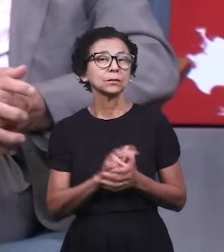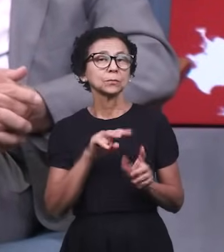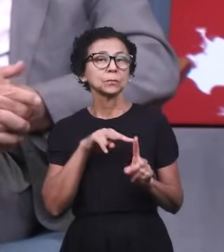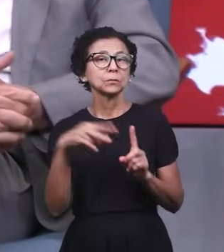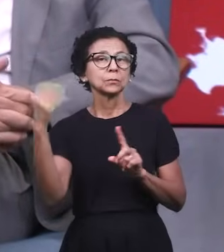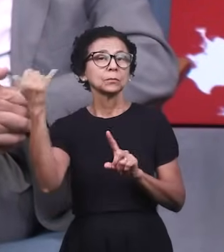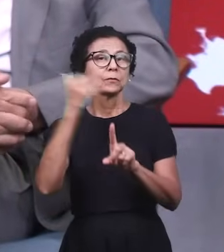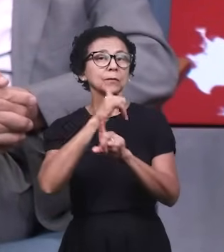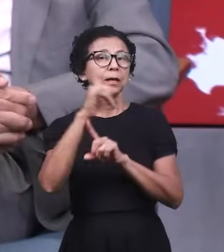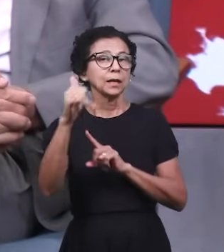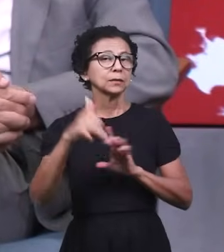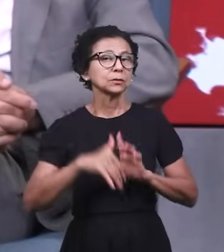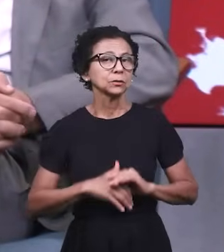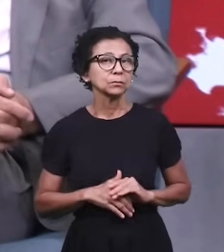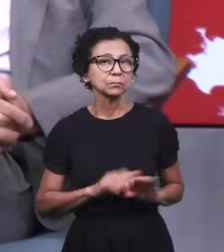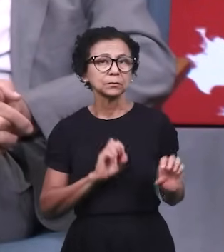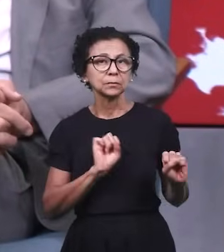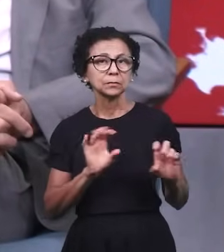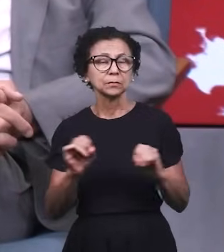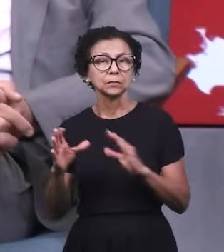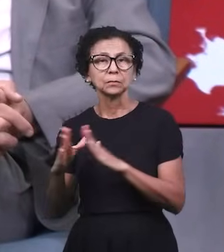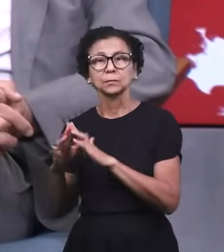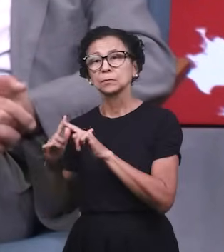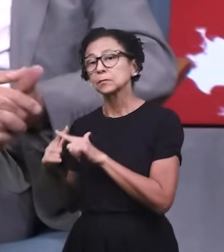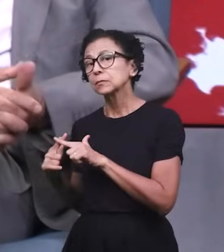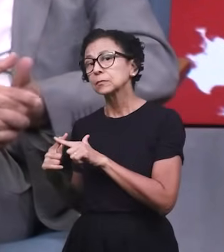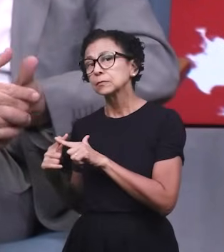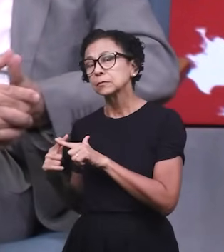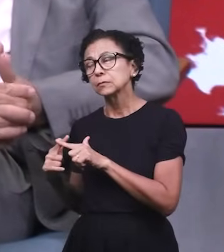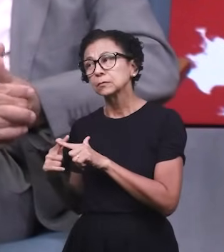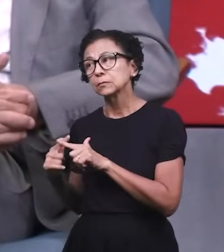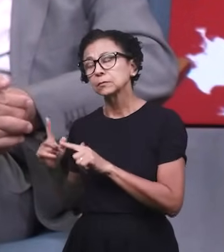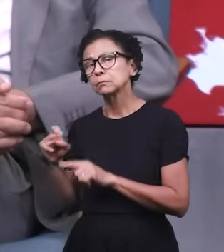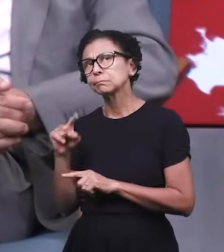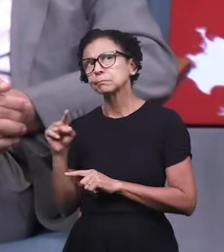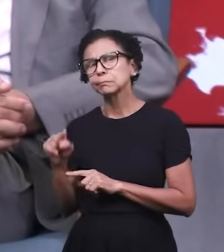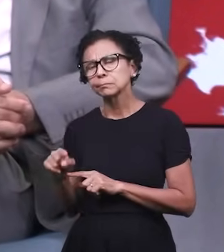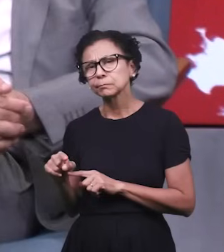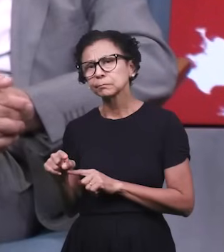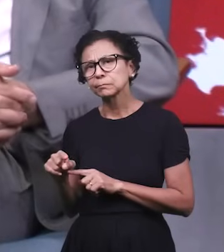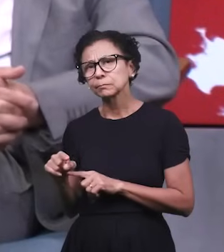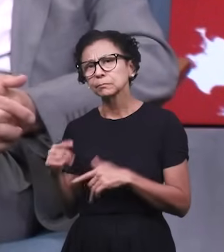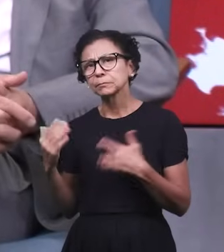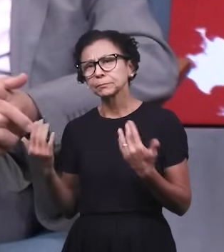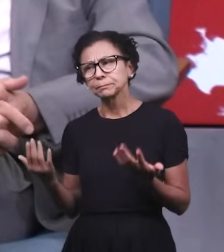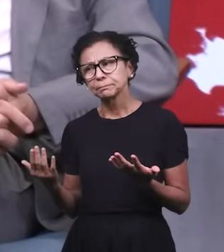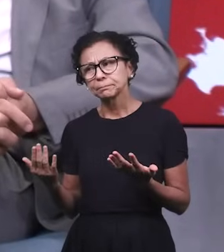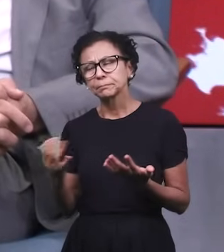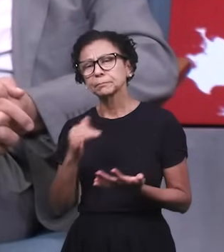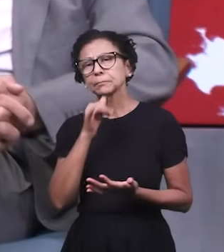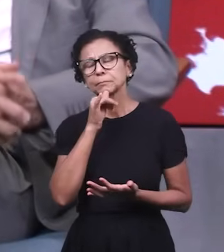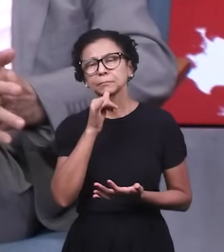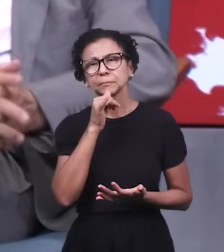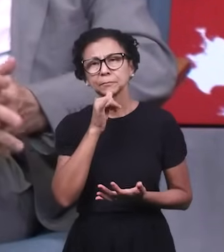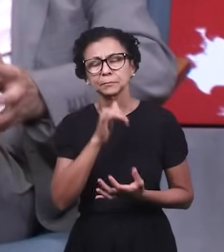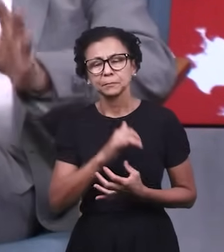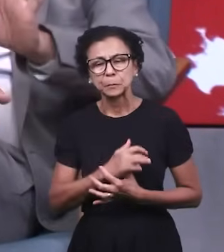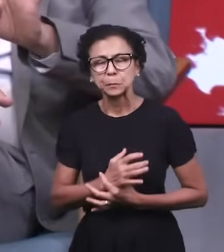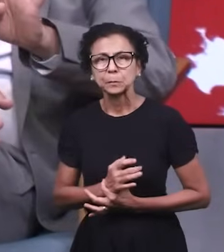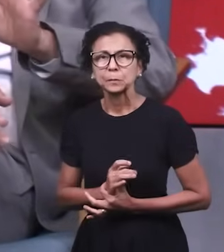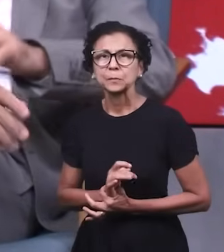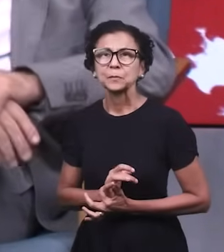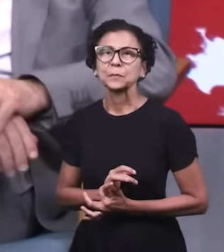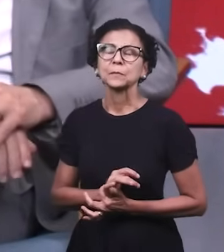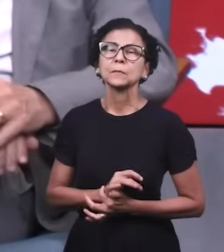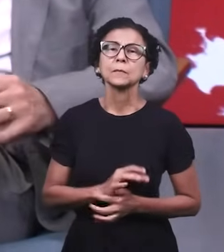igreja? Será? Vamos ver alguns detalhes. Por exemplo, por que Jesus